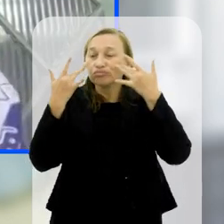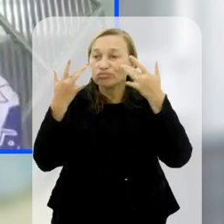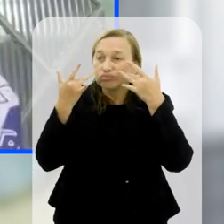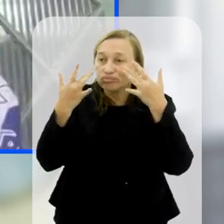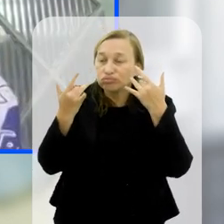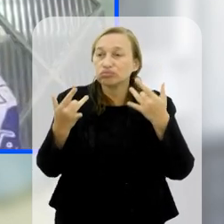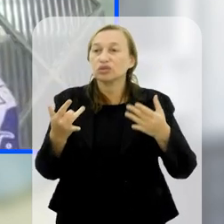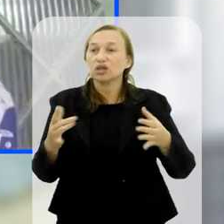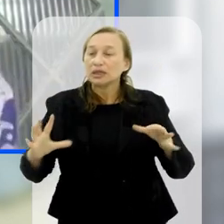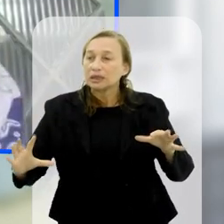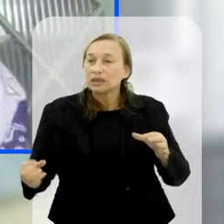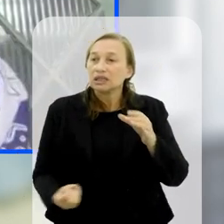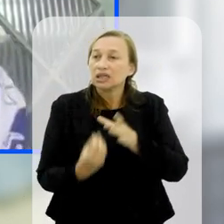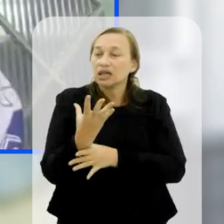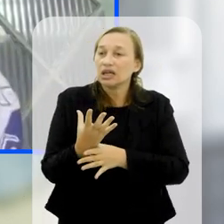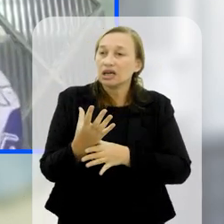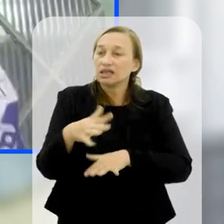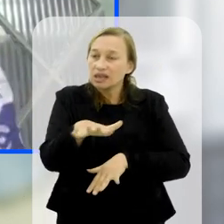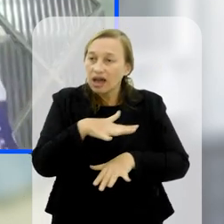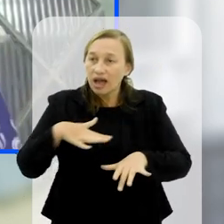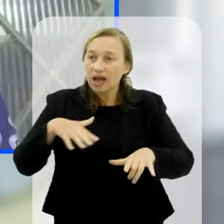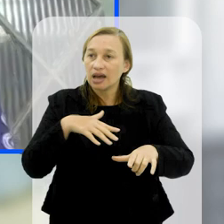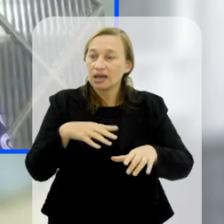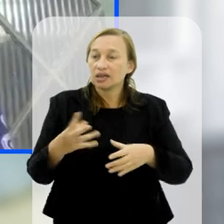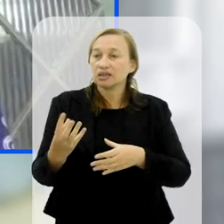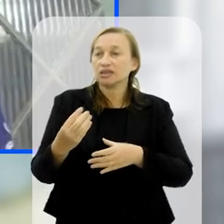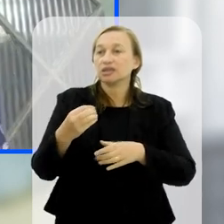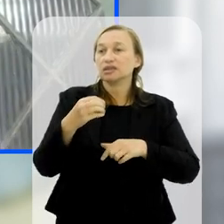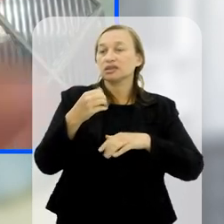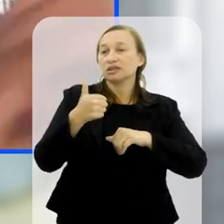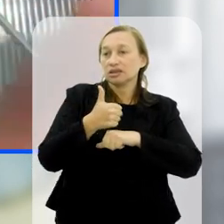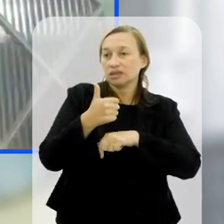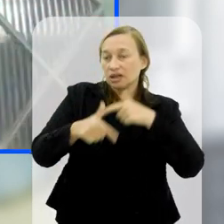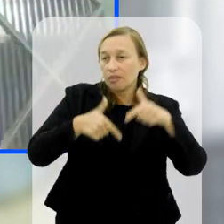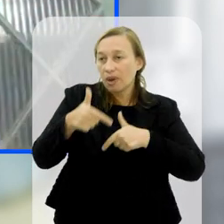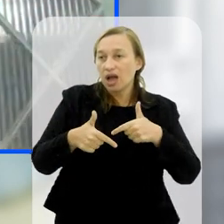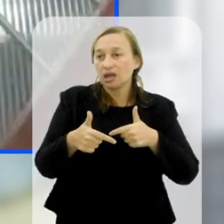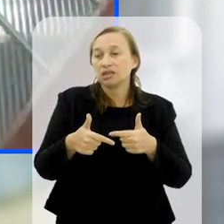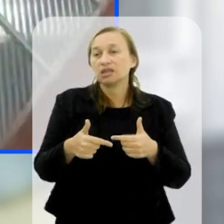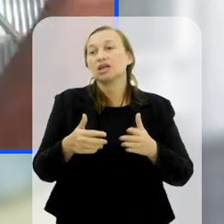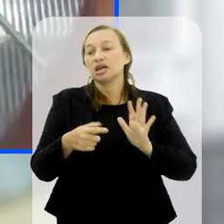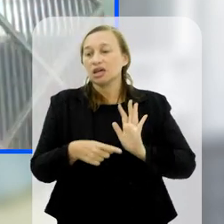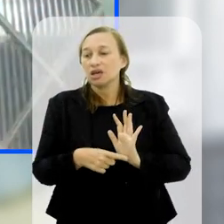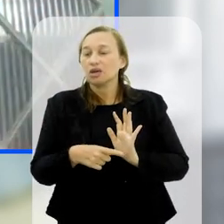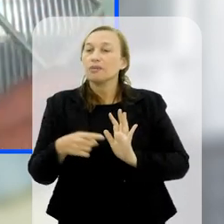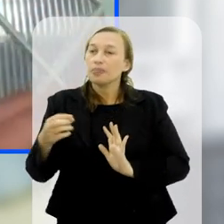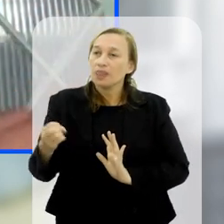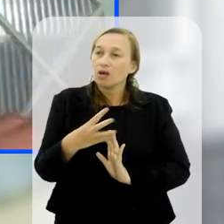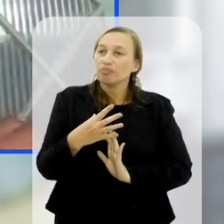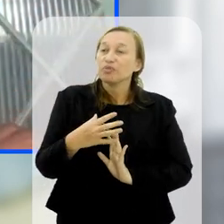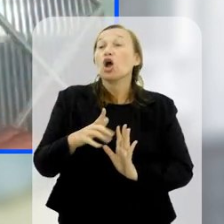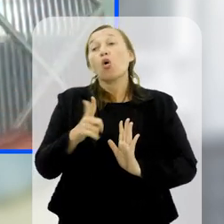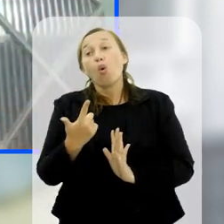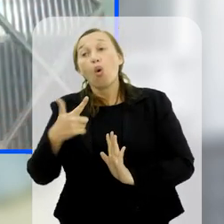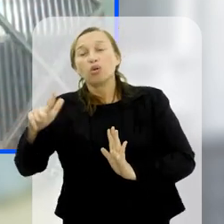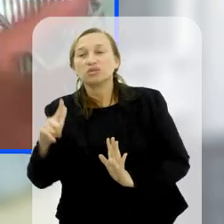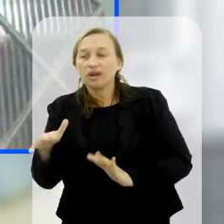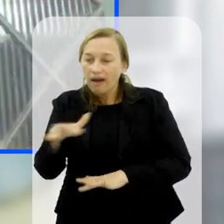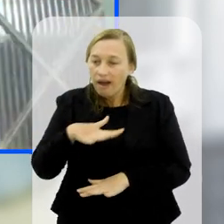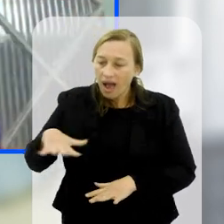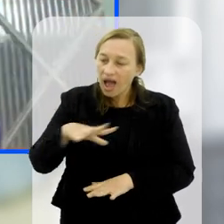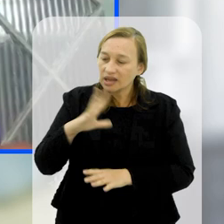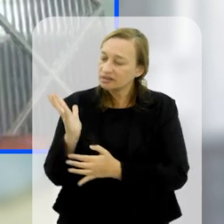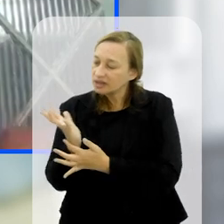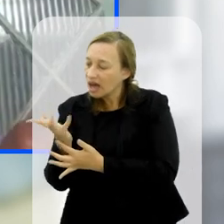cria esse mercado interno e profissionaliza esses atores. Então, outras áreas de dentro da arte e